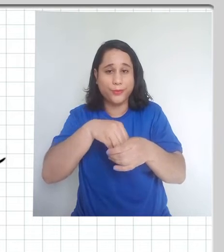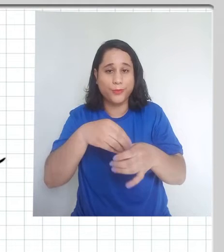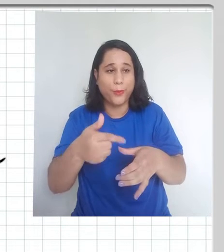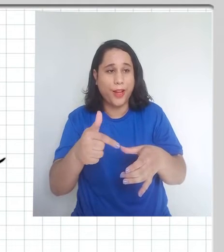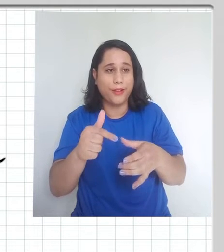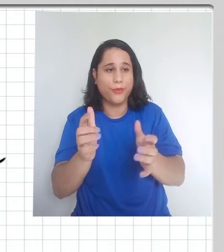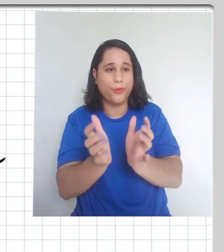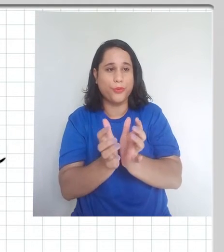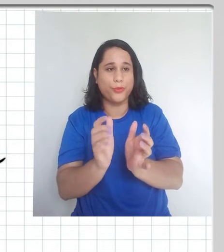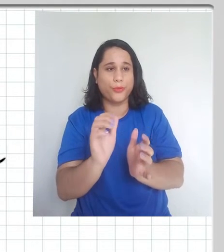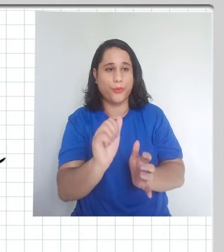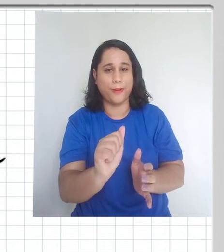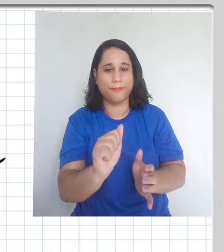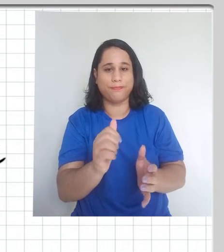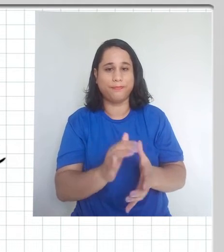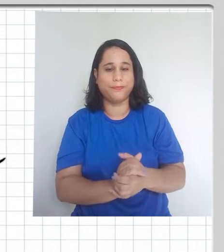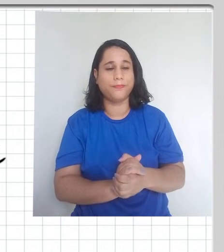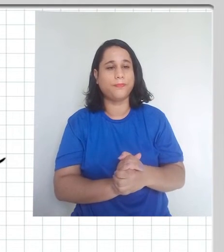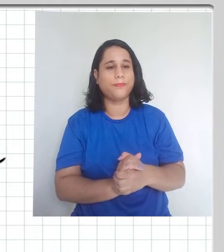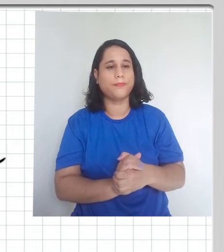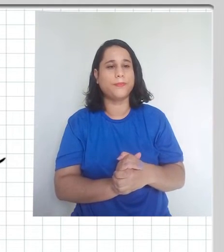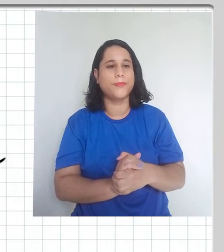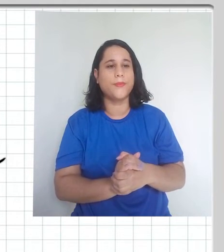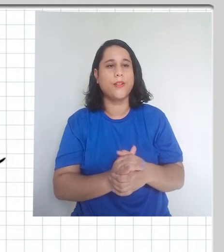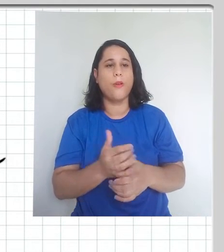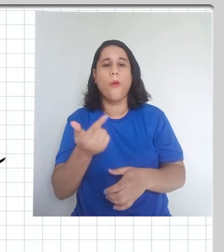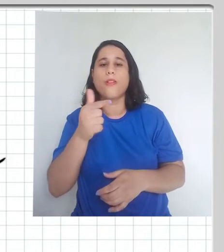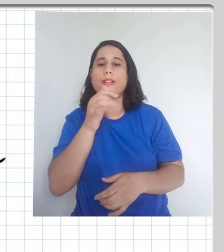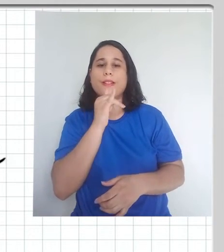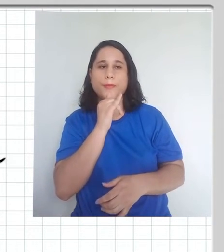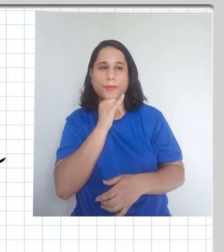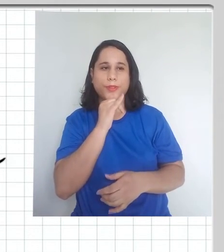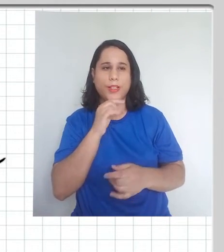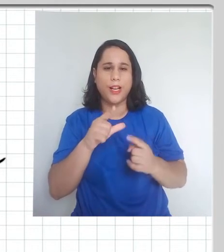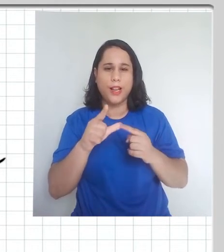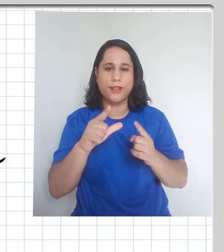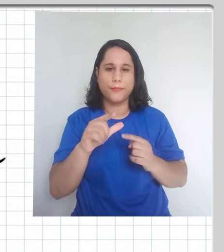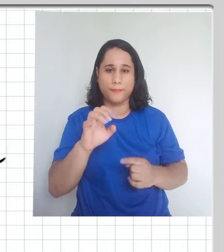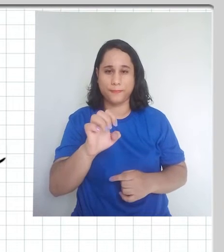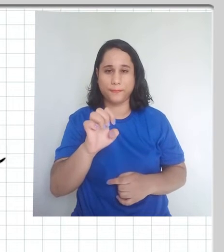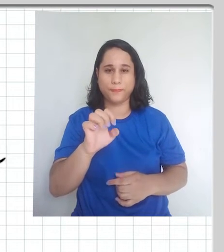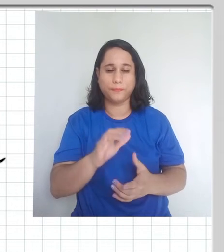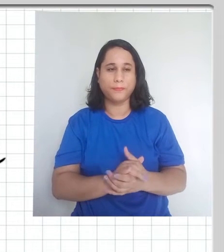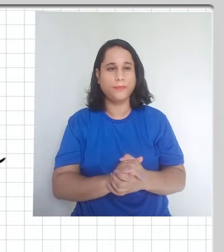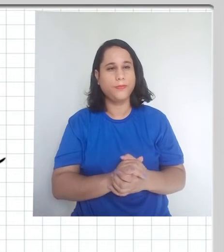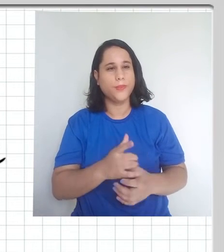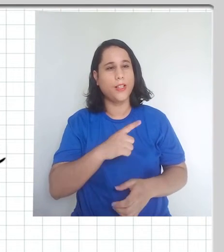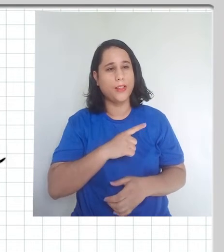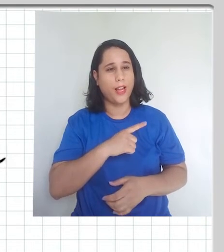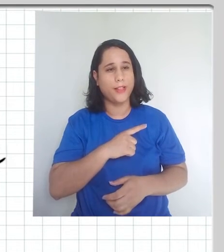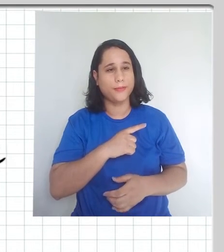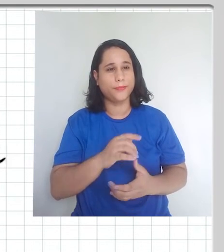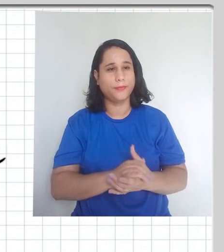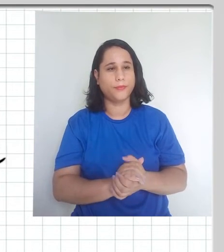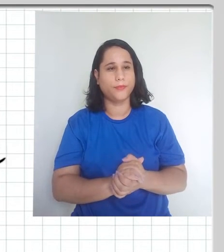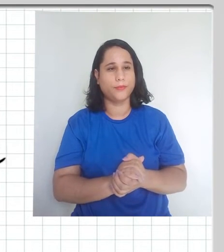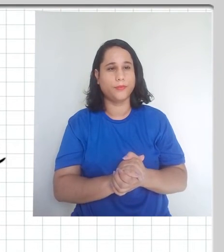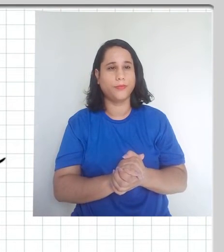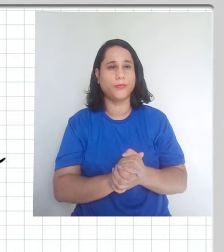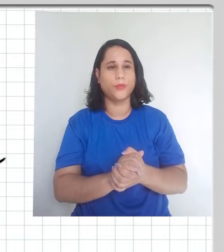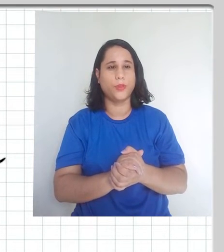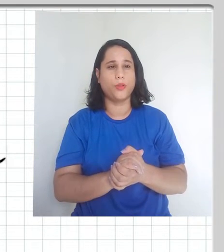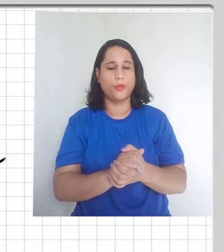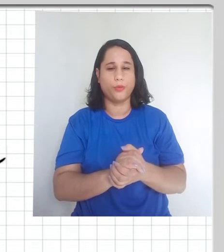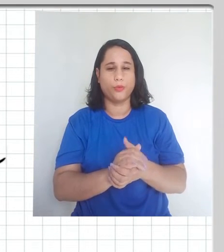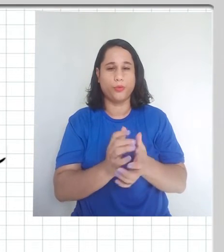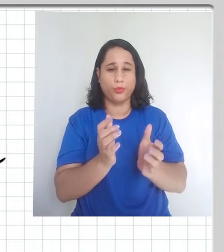A. Tudo bem? Pronto, vamos para o próximo exemplo. A letra E. Nós temos aí o conjunto A, B e